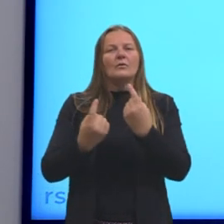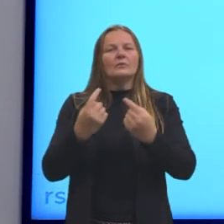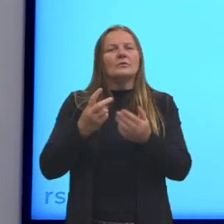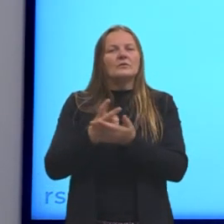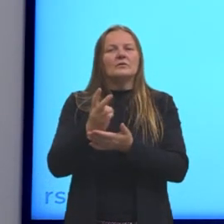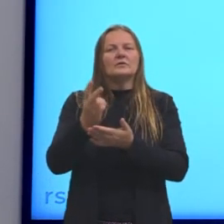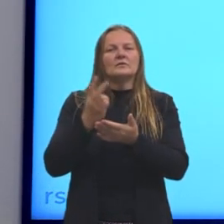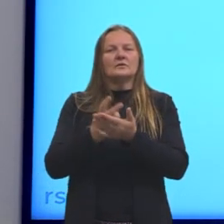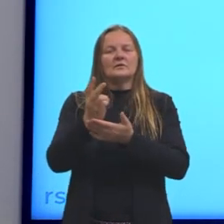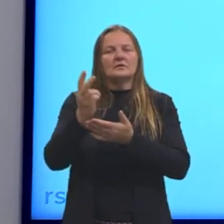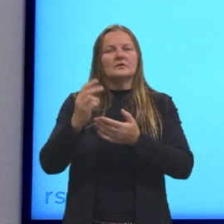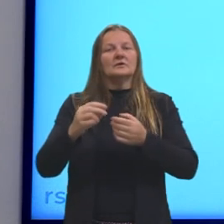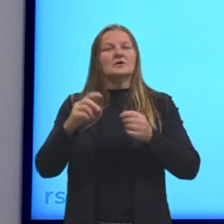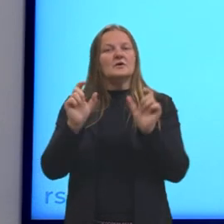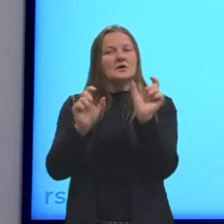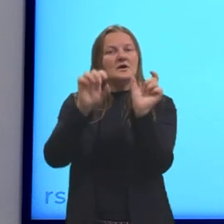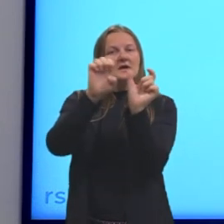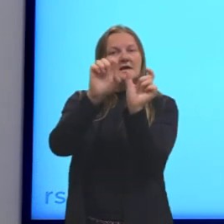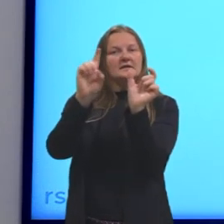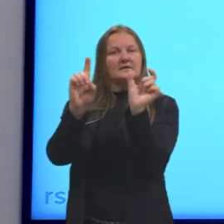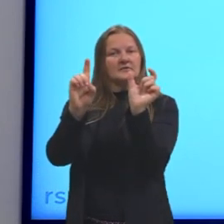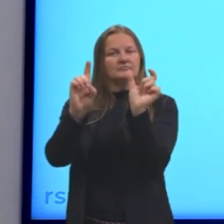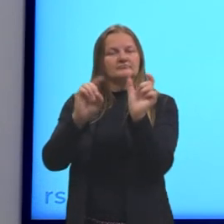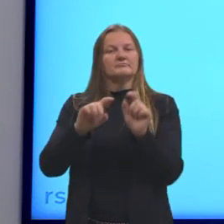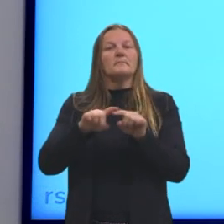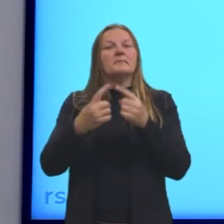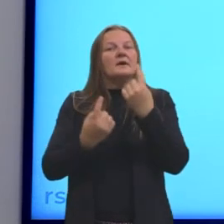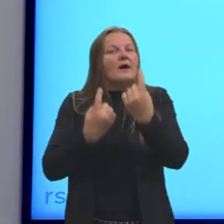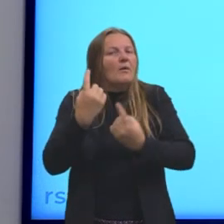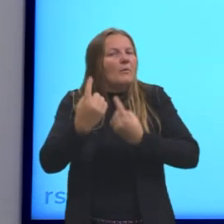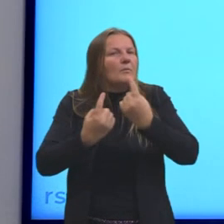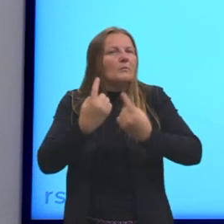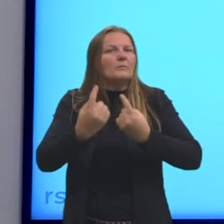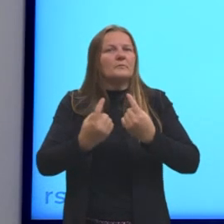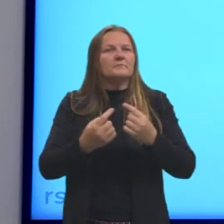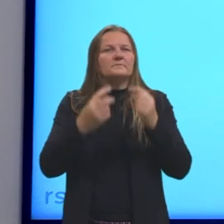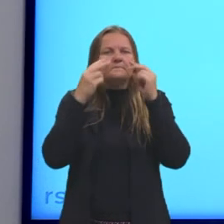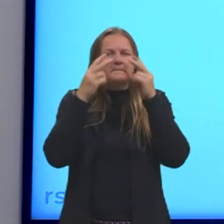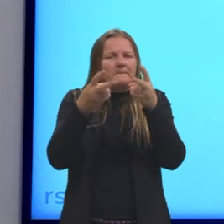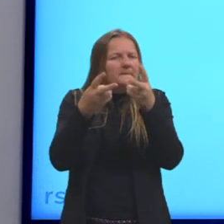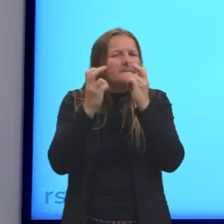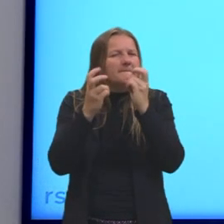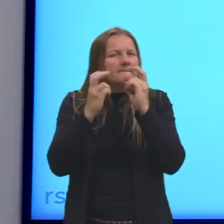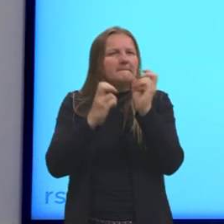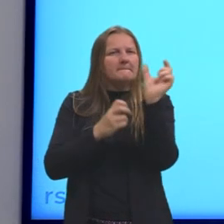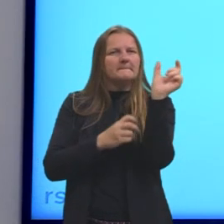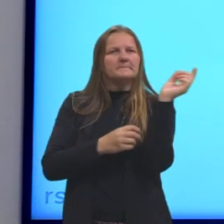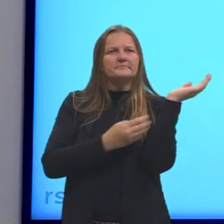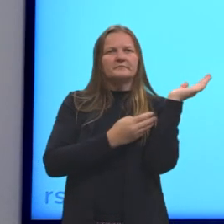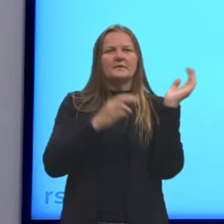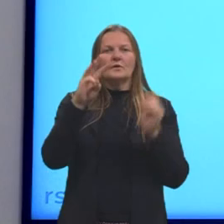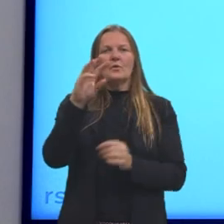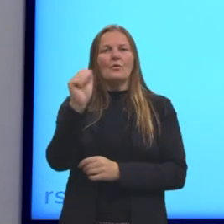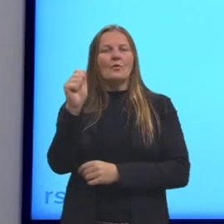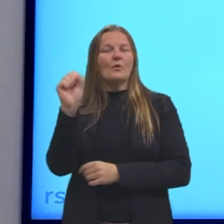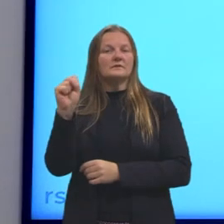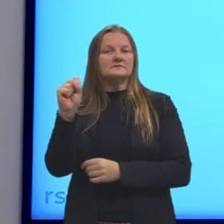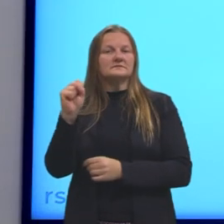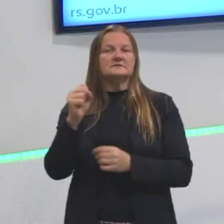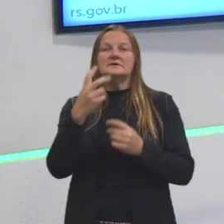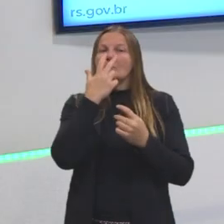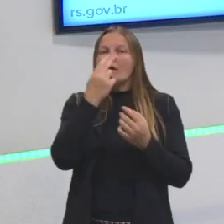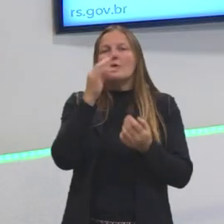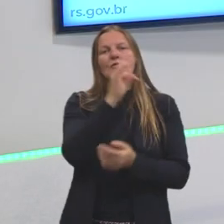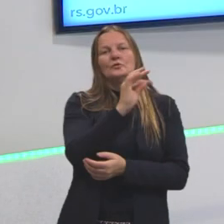diante todos esses recebem e de mas alguns vocês podem perceber was was o verbo to be